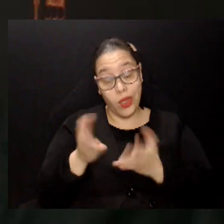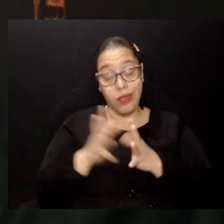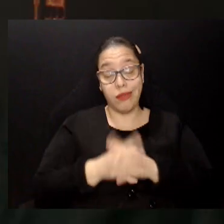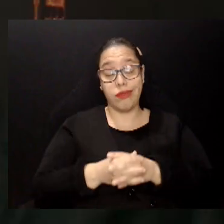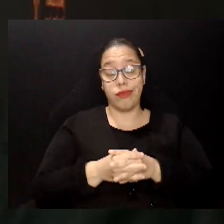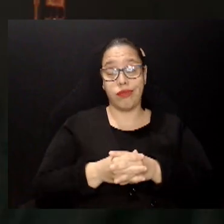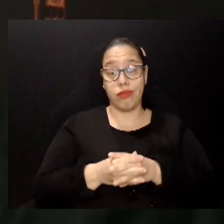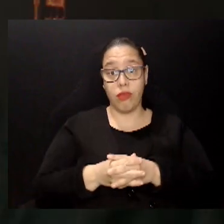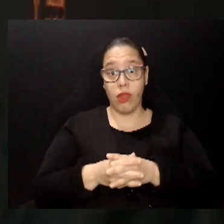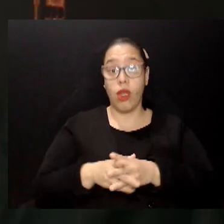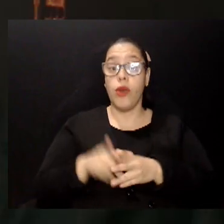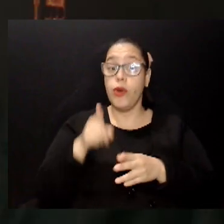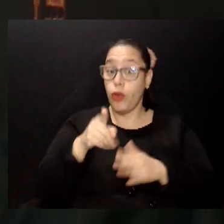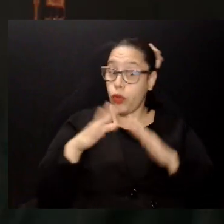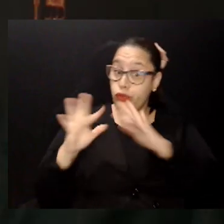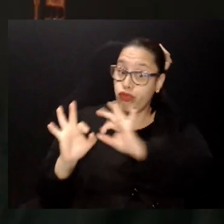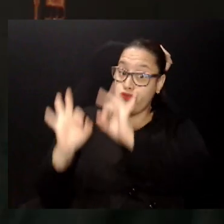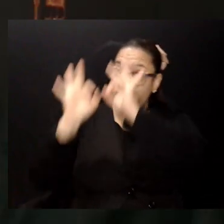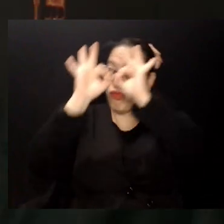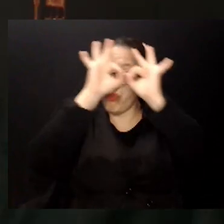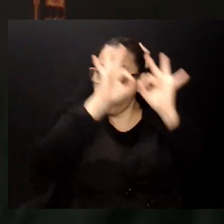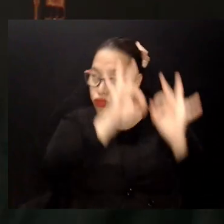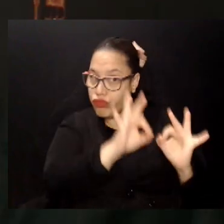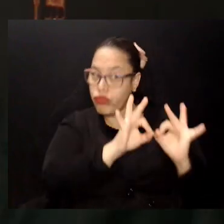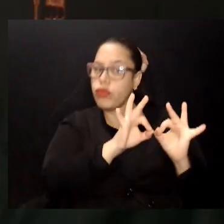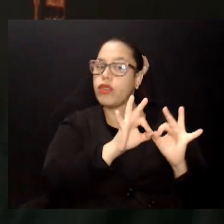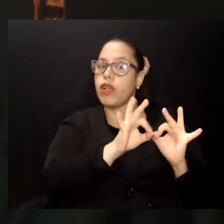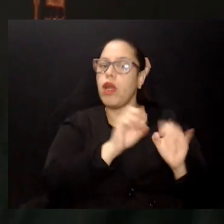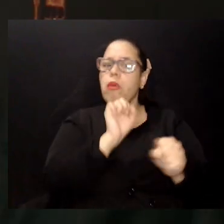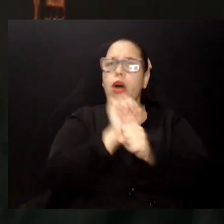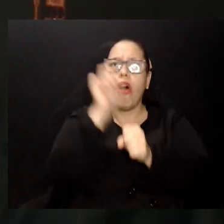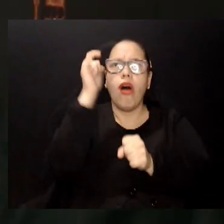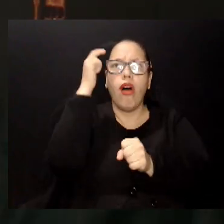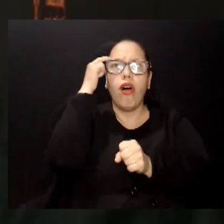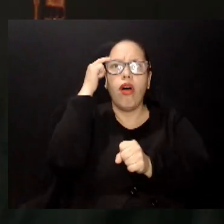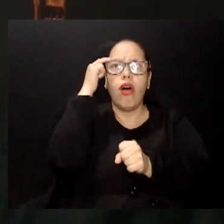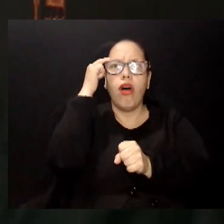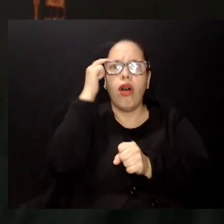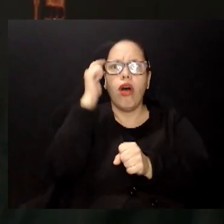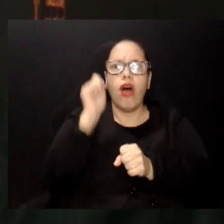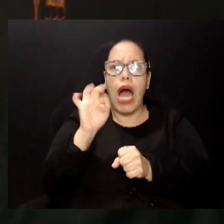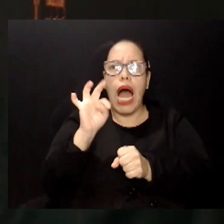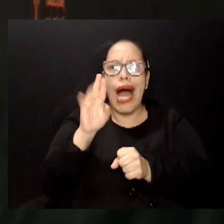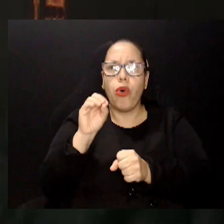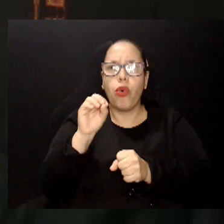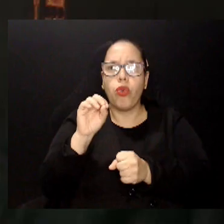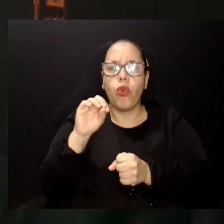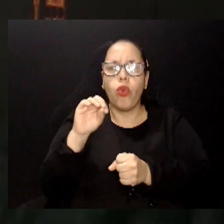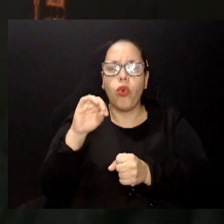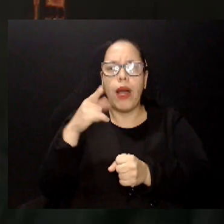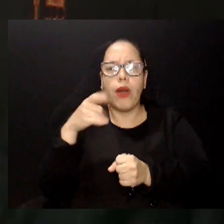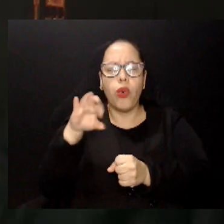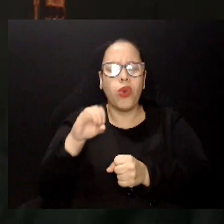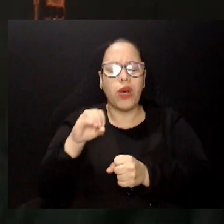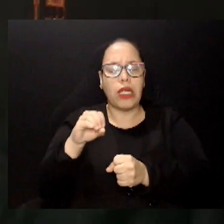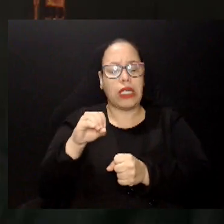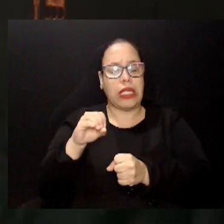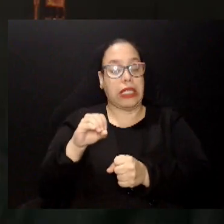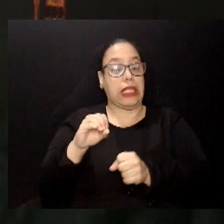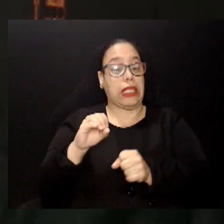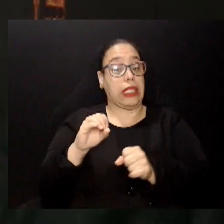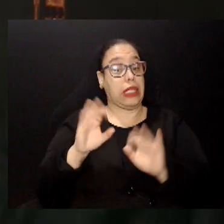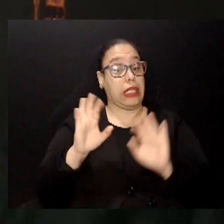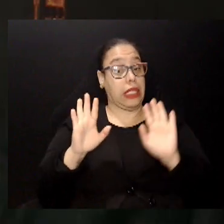casa que está aí, parou e pensou agora, estou me autoanulando, né? Importante você fazer